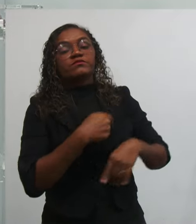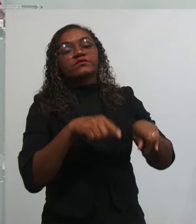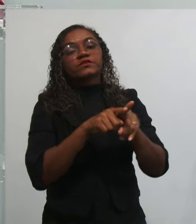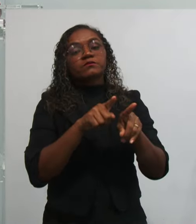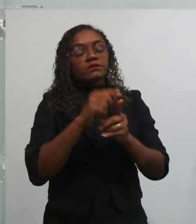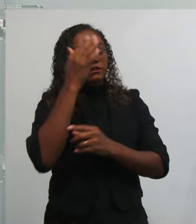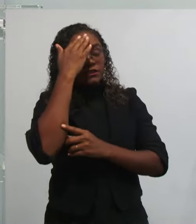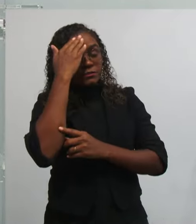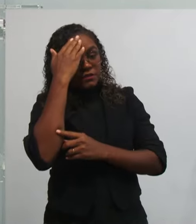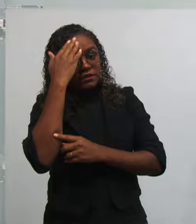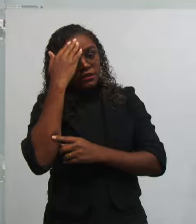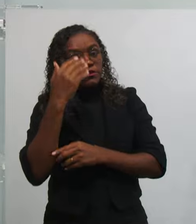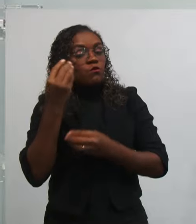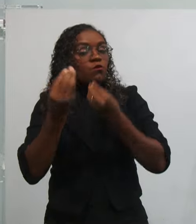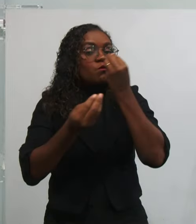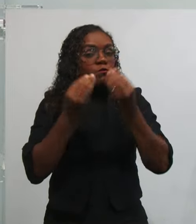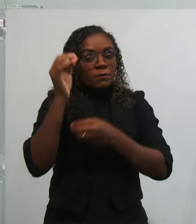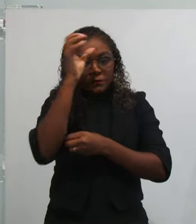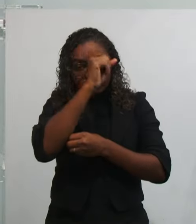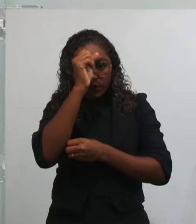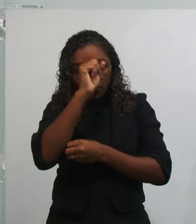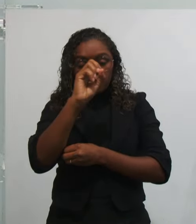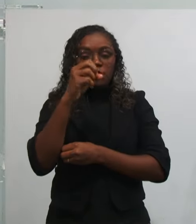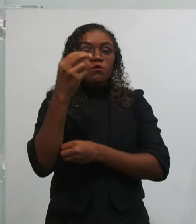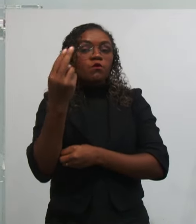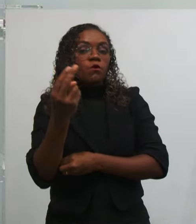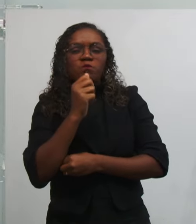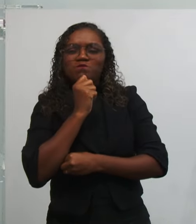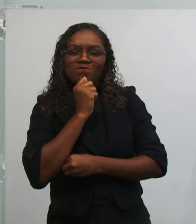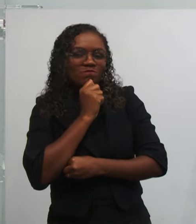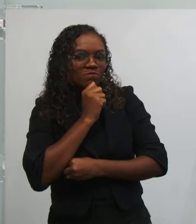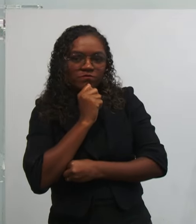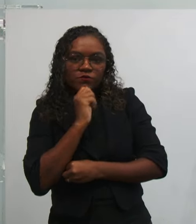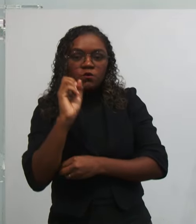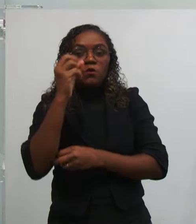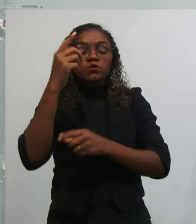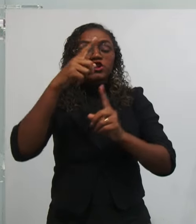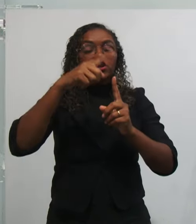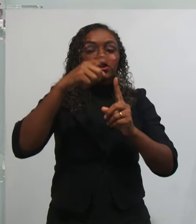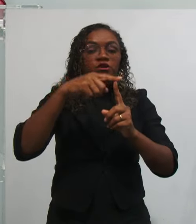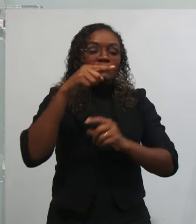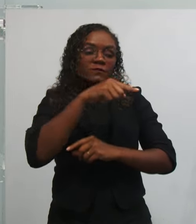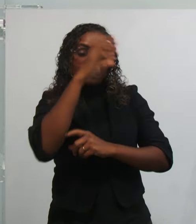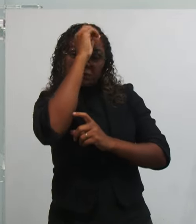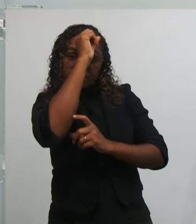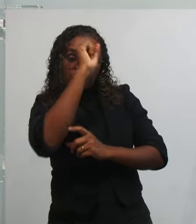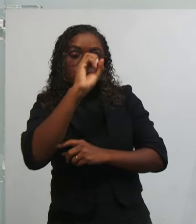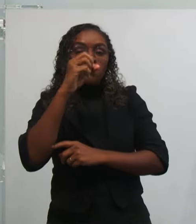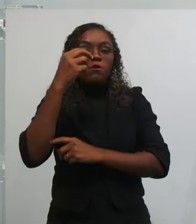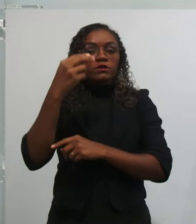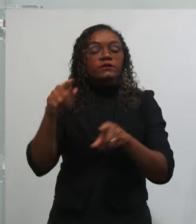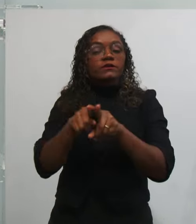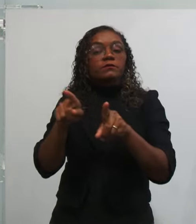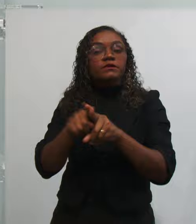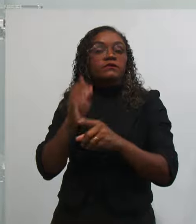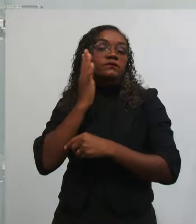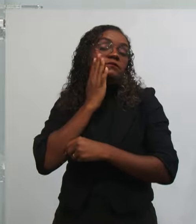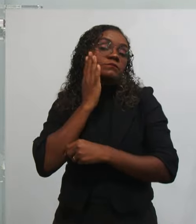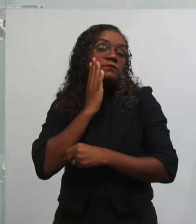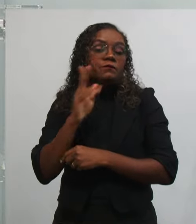ele aprendeu o que ele não conseguiu aprender a forma como ele aprendeu a fim de que eu como professor